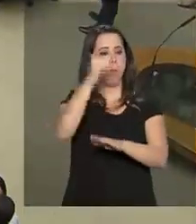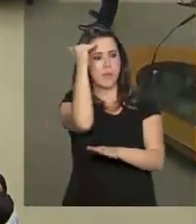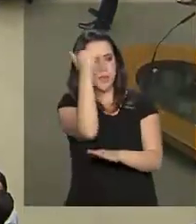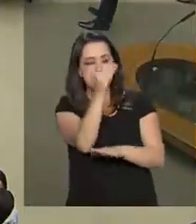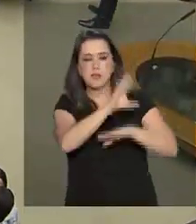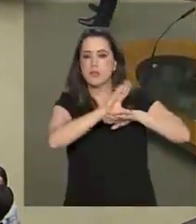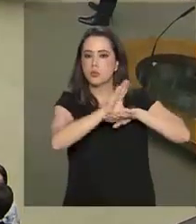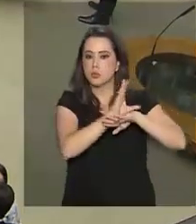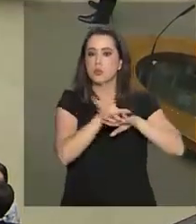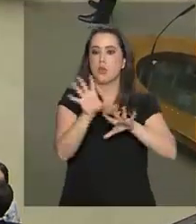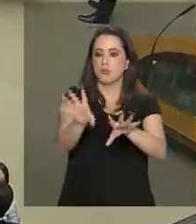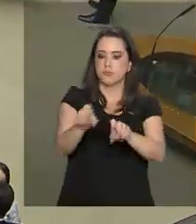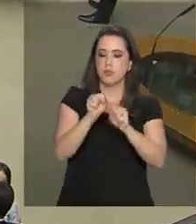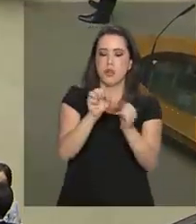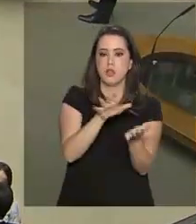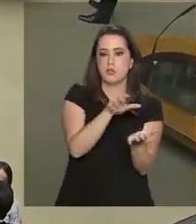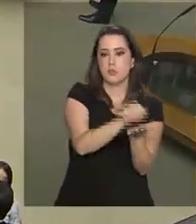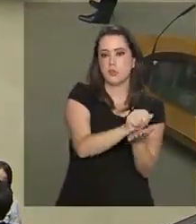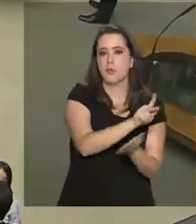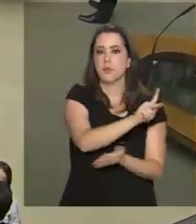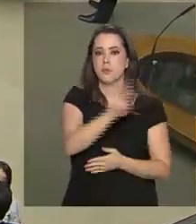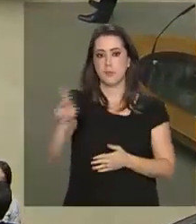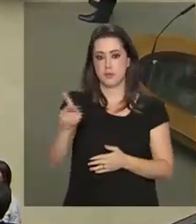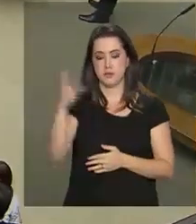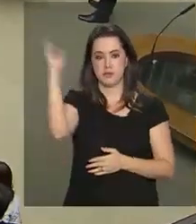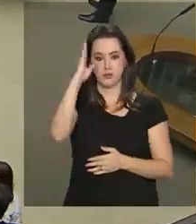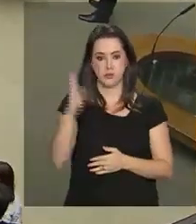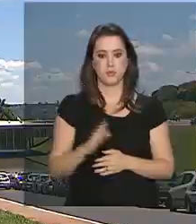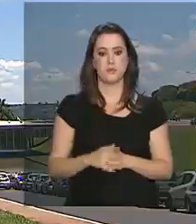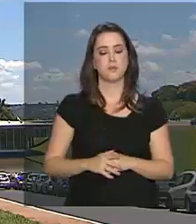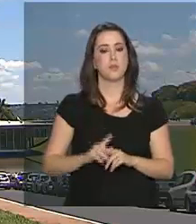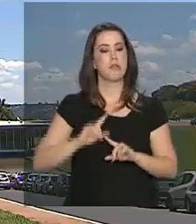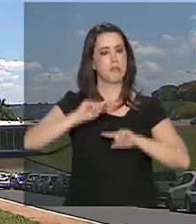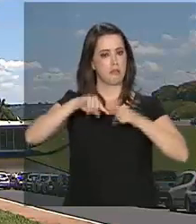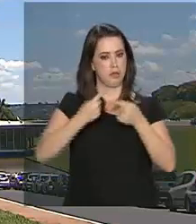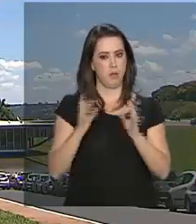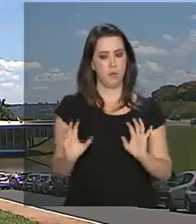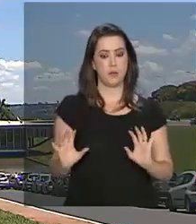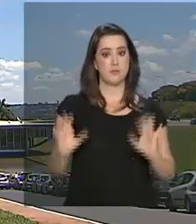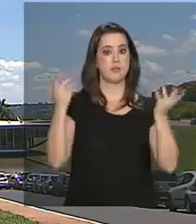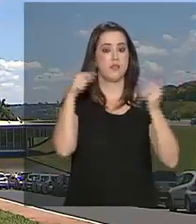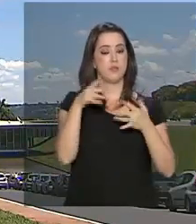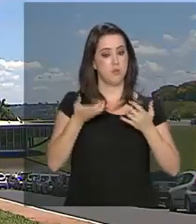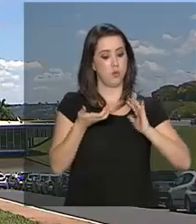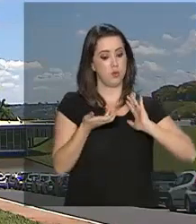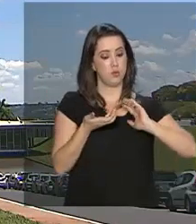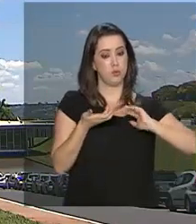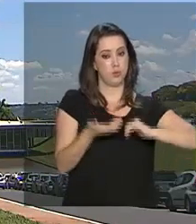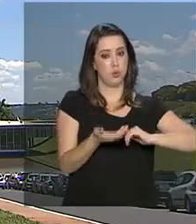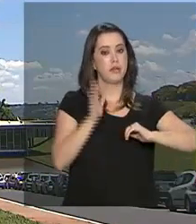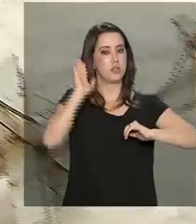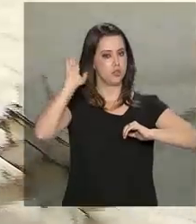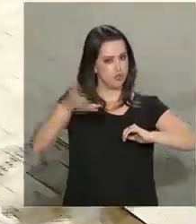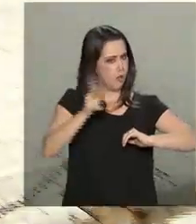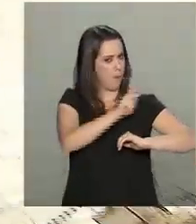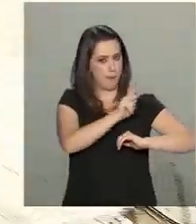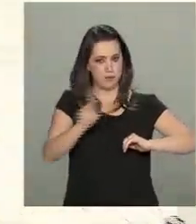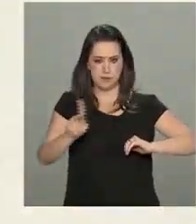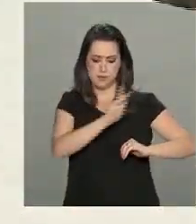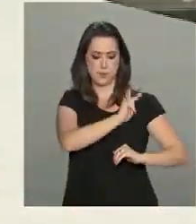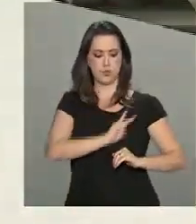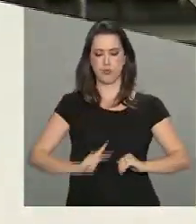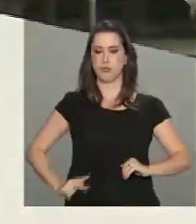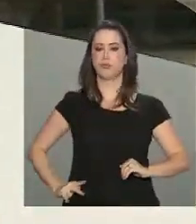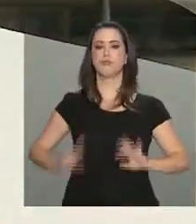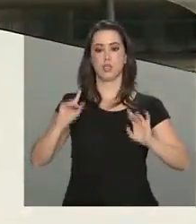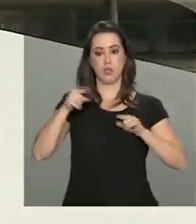tomará oficialmente posse no cargo de presidente da república terminada a cerimônia no congresso e já a presidente bolsonaro subir